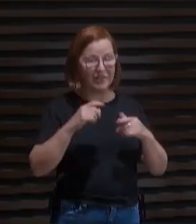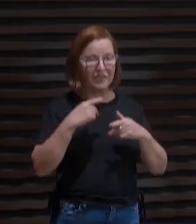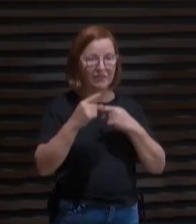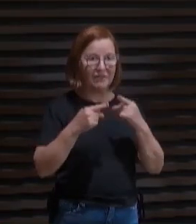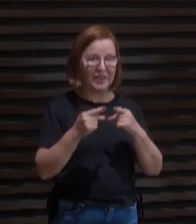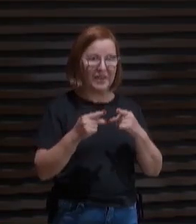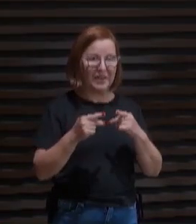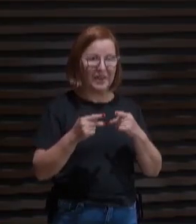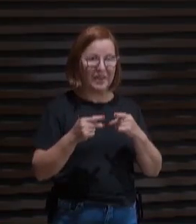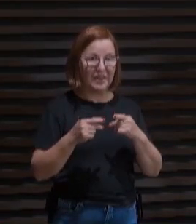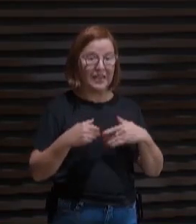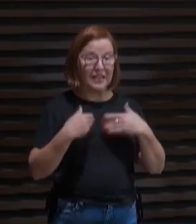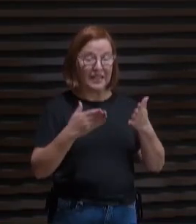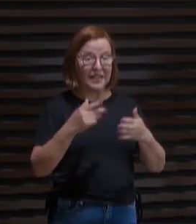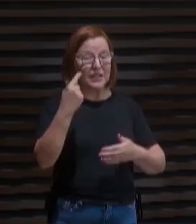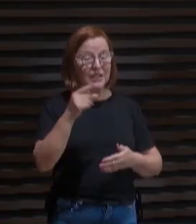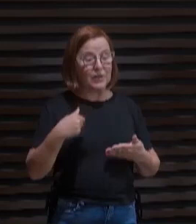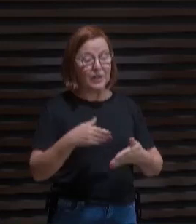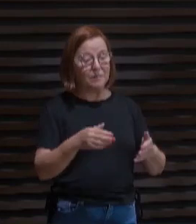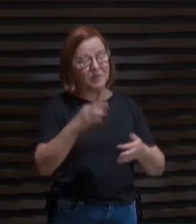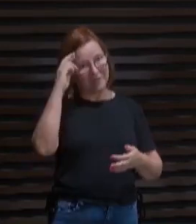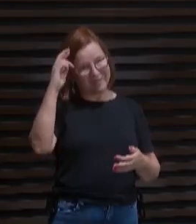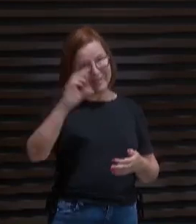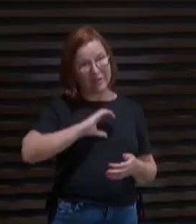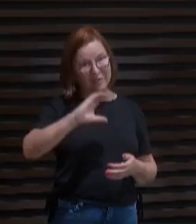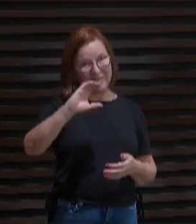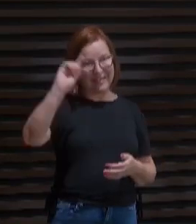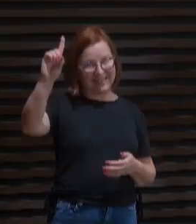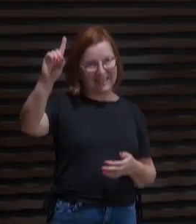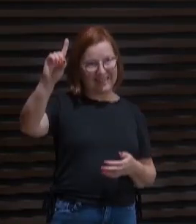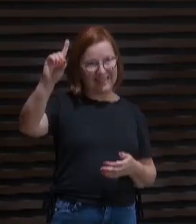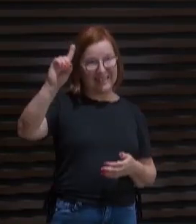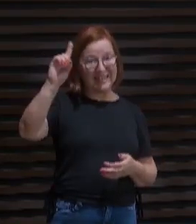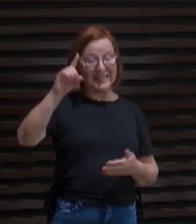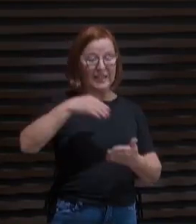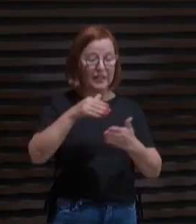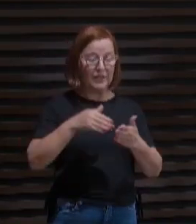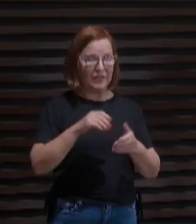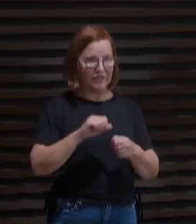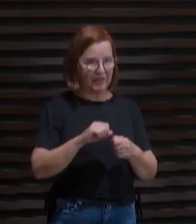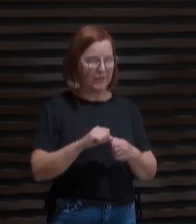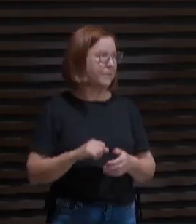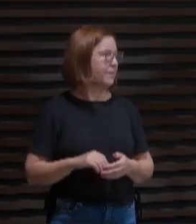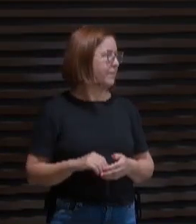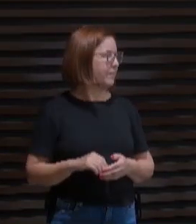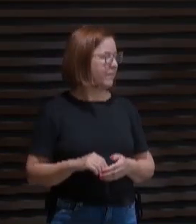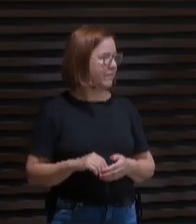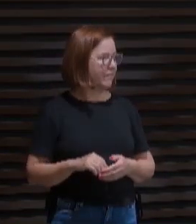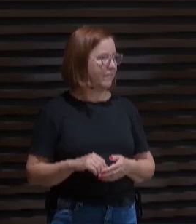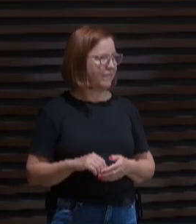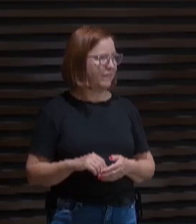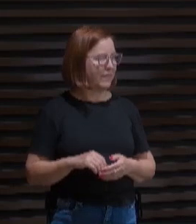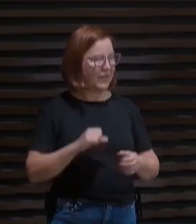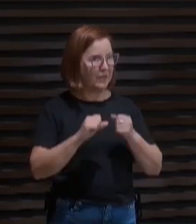o teu caminhar ao Senhor, confia nele. Eu não gosto dessa versão mais ele fará, não, eu gosto